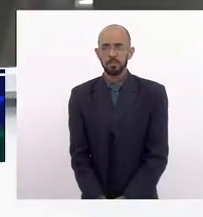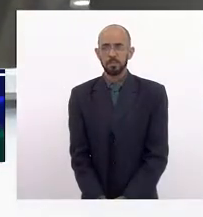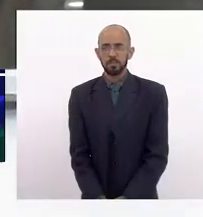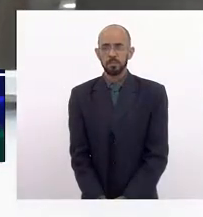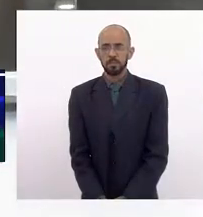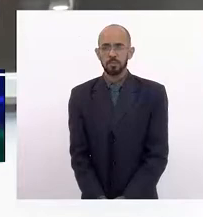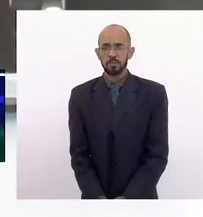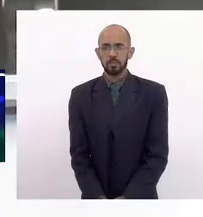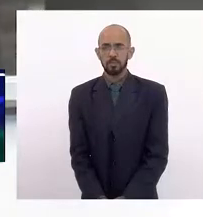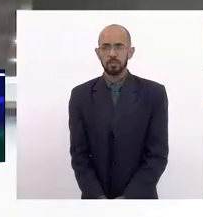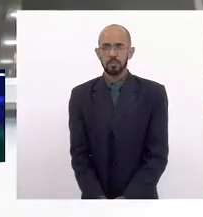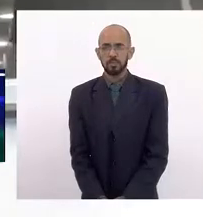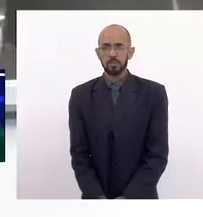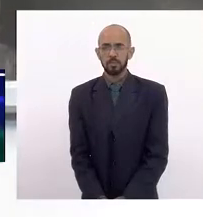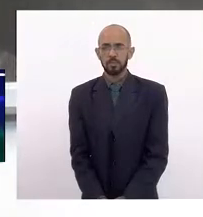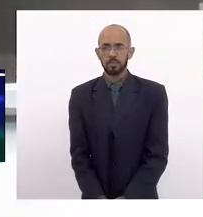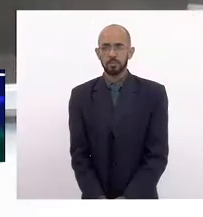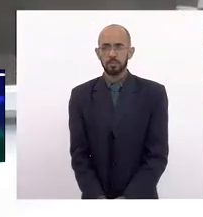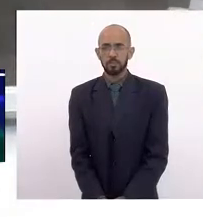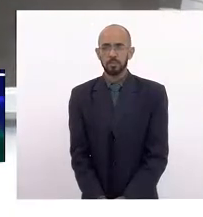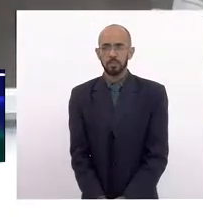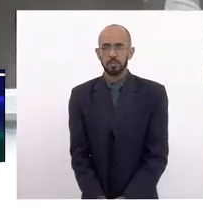E aí